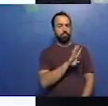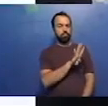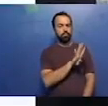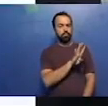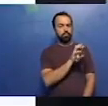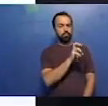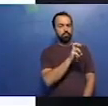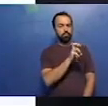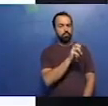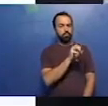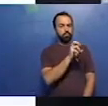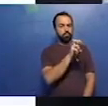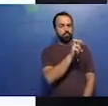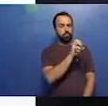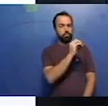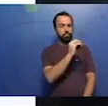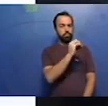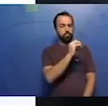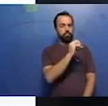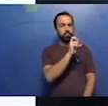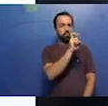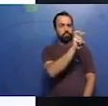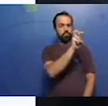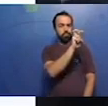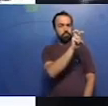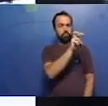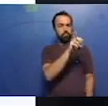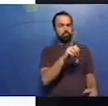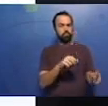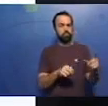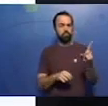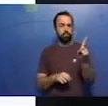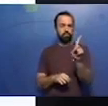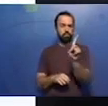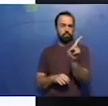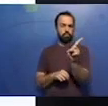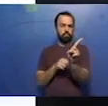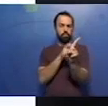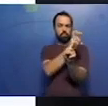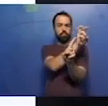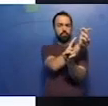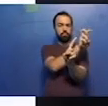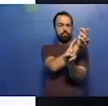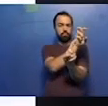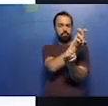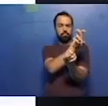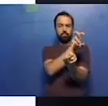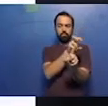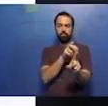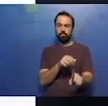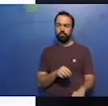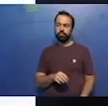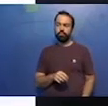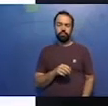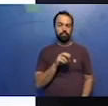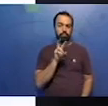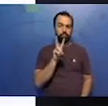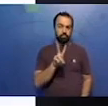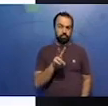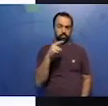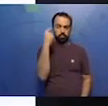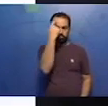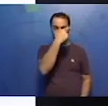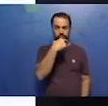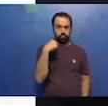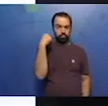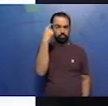45, 50, 55. Ou seja, nós temos aqui a leitura. 2